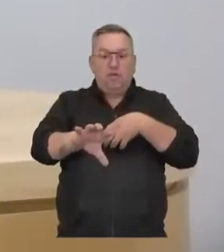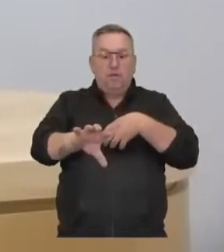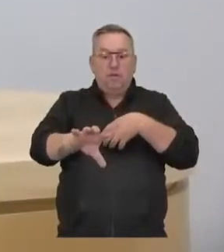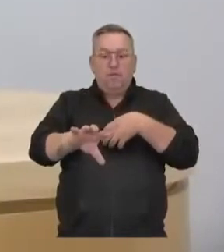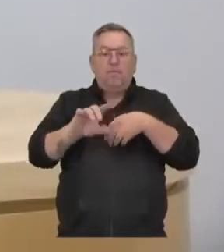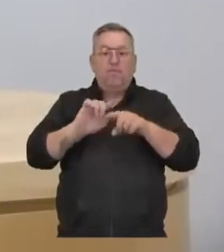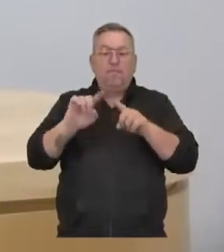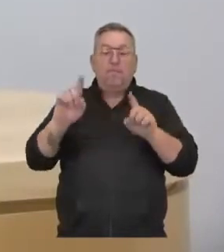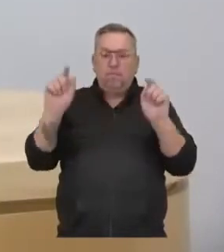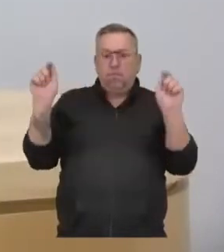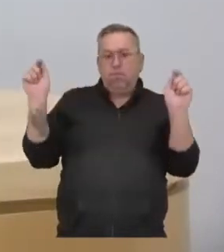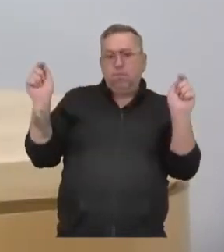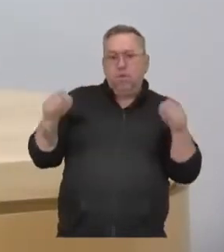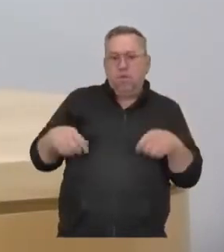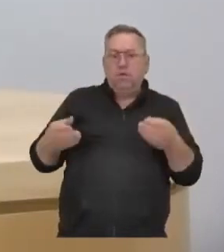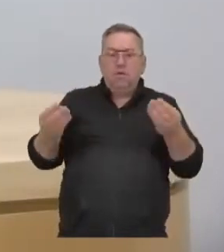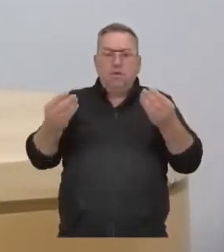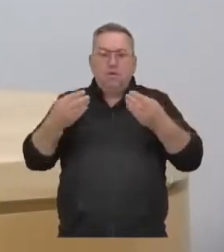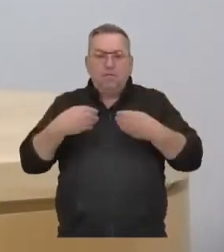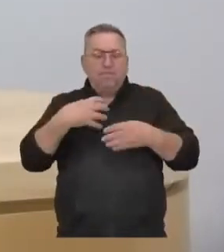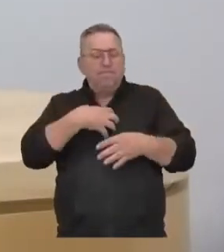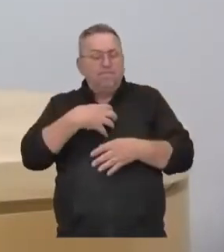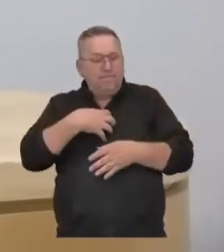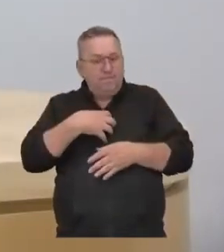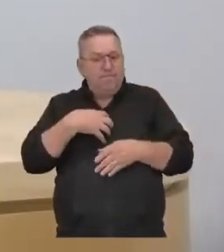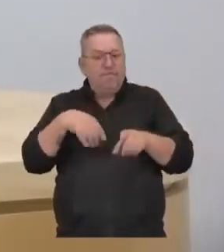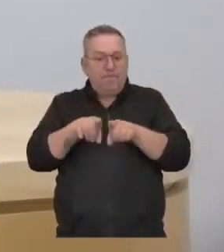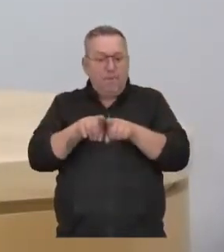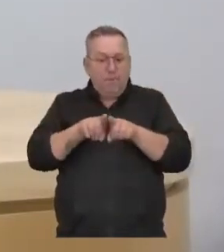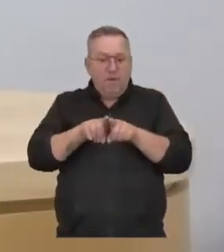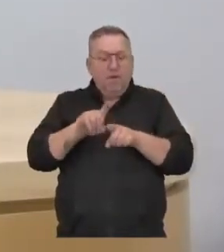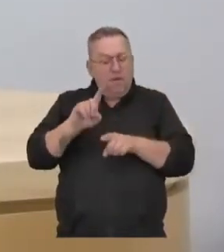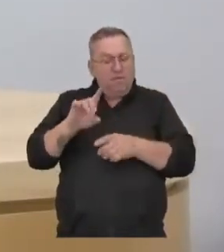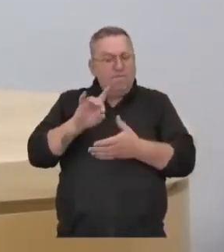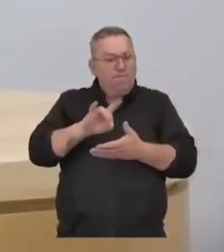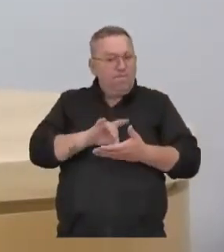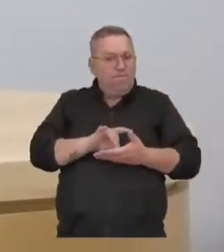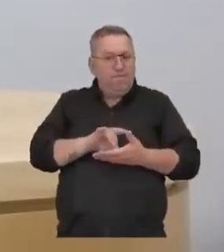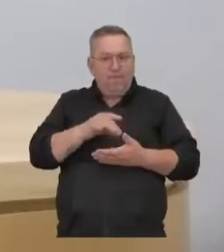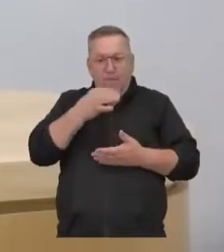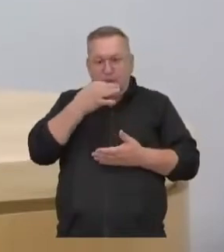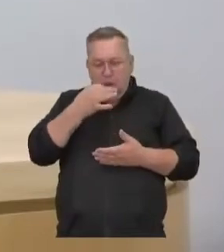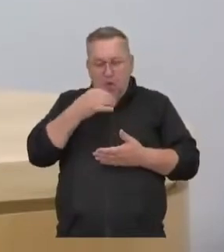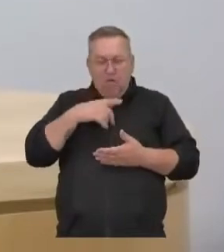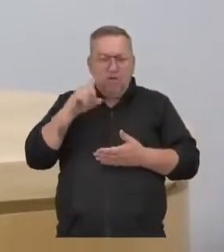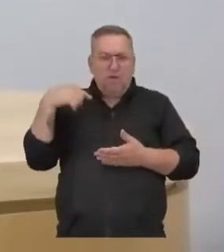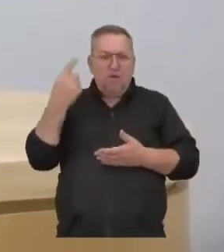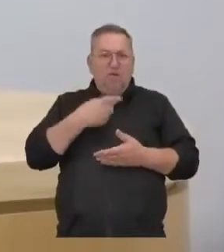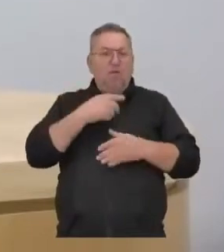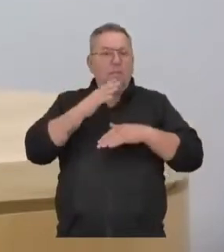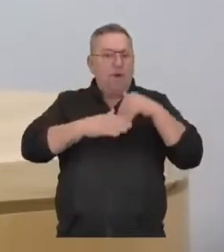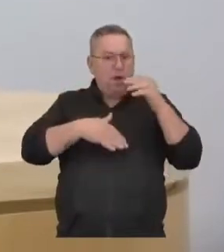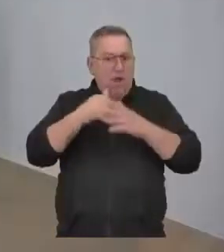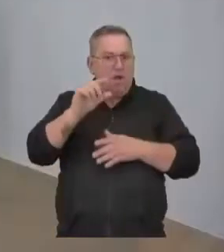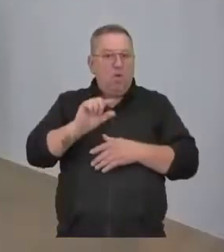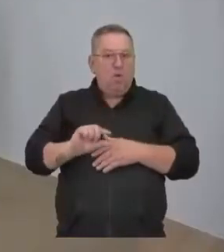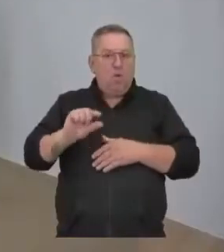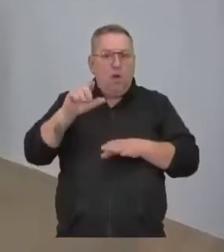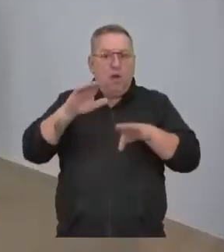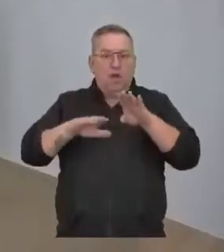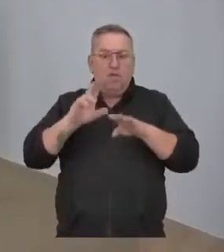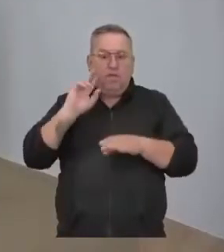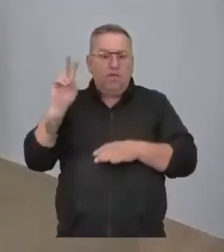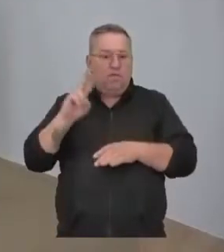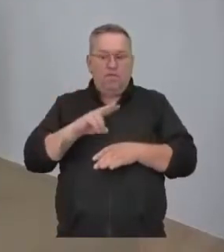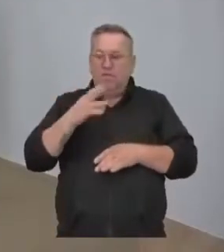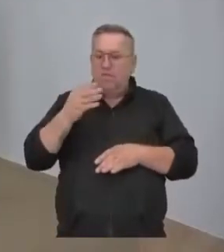colocou sim, pode nos passar o conhecimento já vivido. E é isso mesmo, né? Acho que a gente faz pouco isso, né, meninas? A gente, às vezes, não ouve